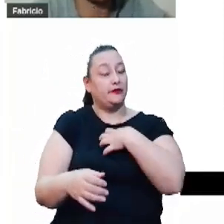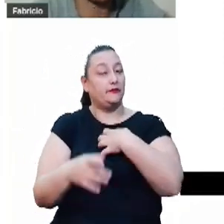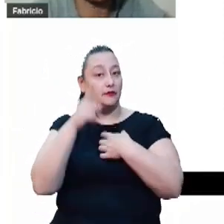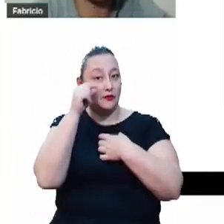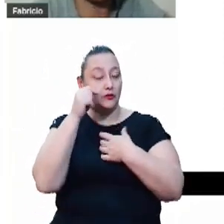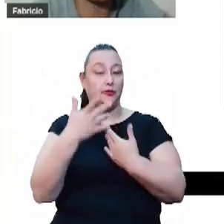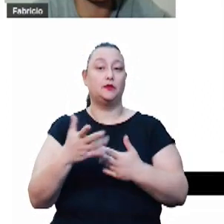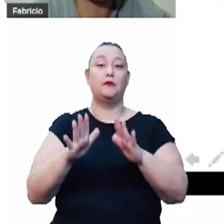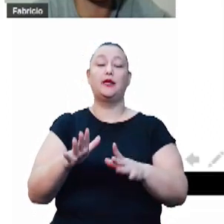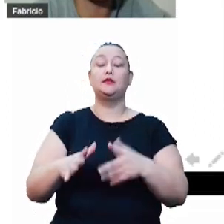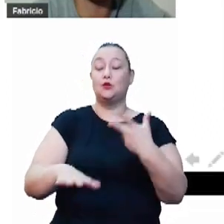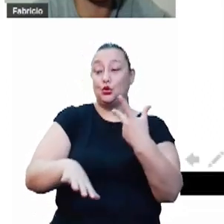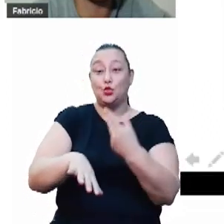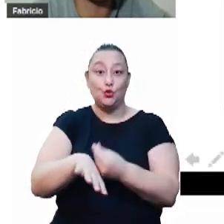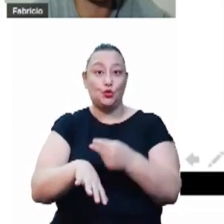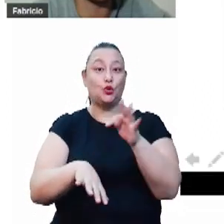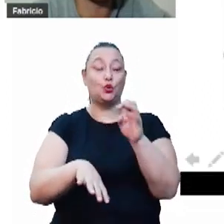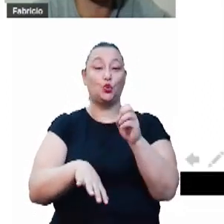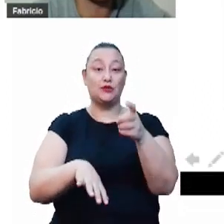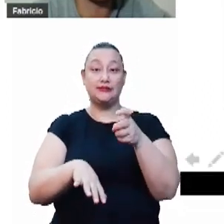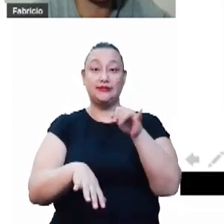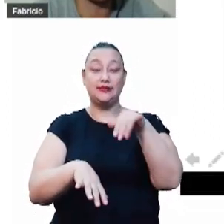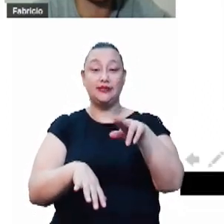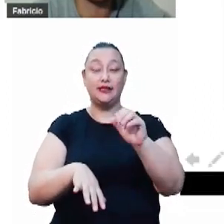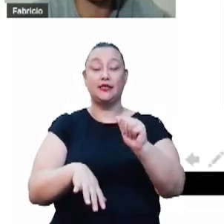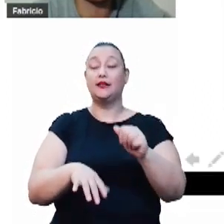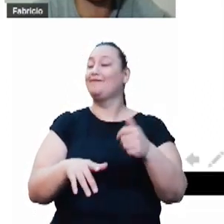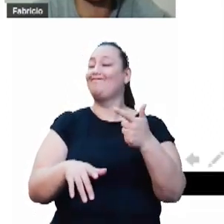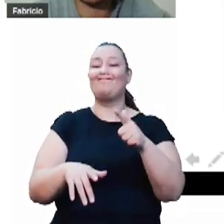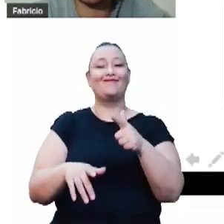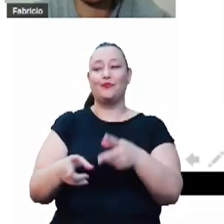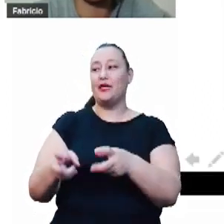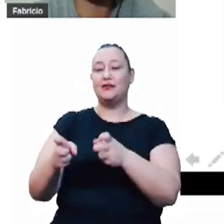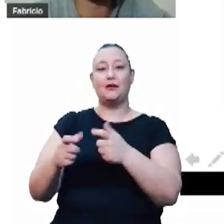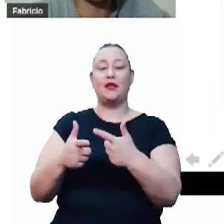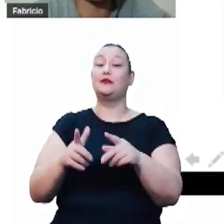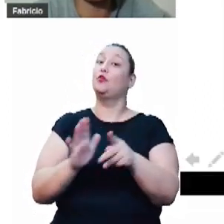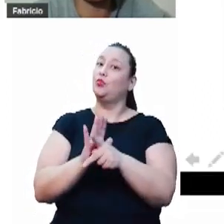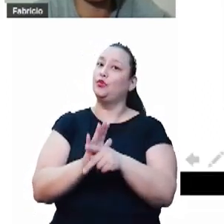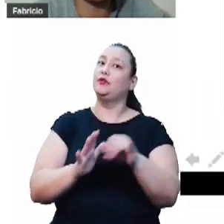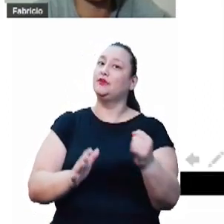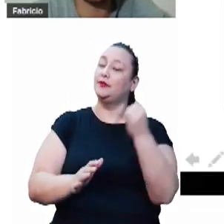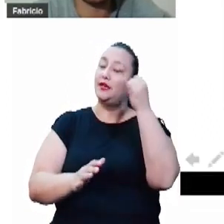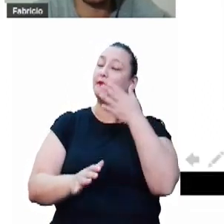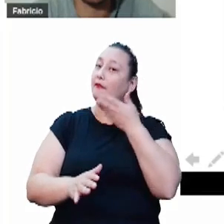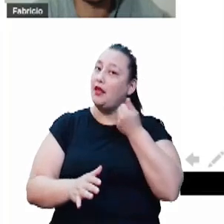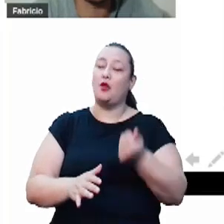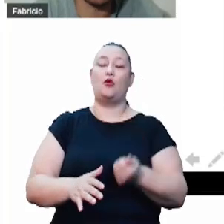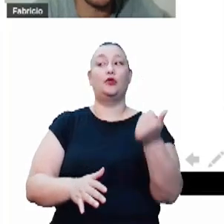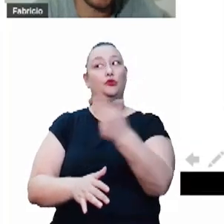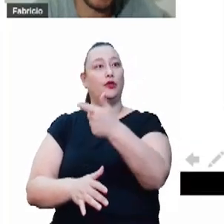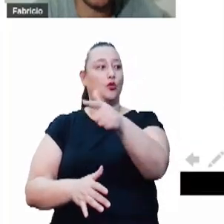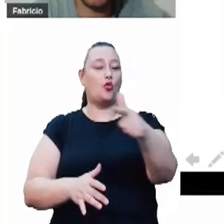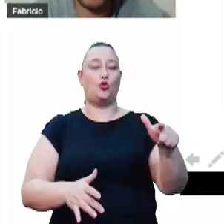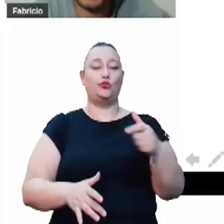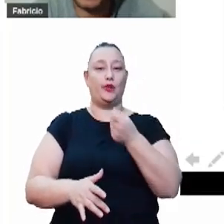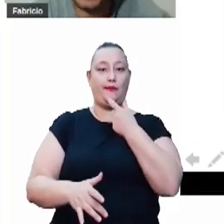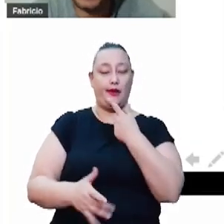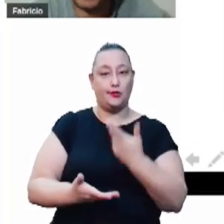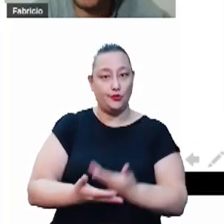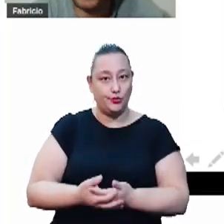mas na toxina botulínica a gente não costuma ver. Então essas aqui são vantagens dela em relação a outros medicamentos